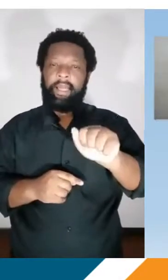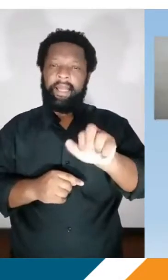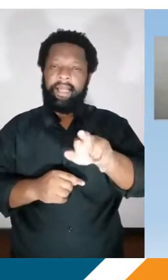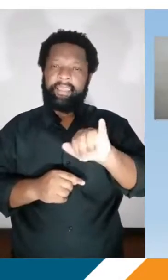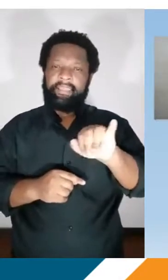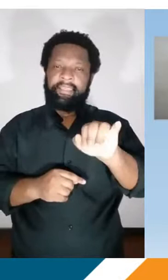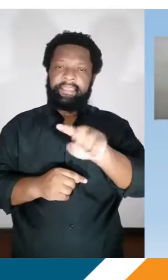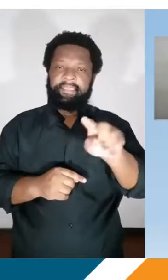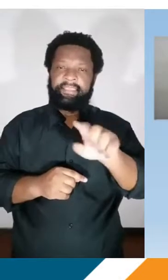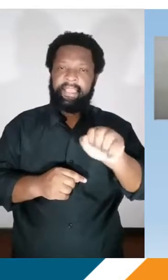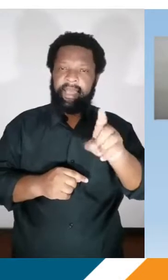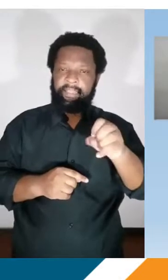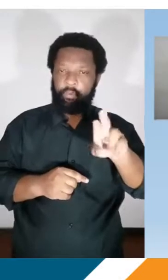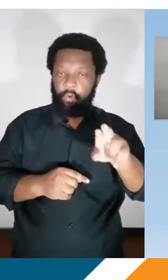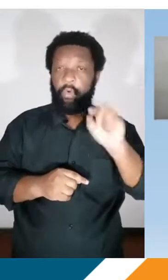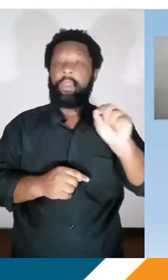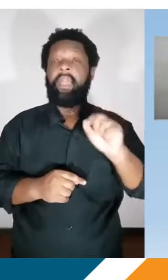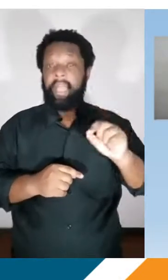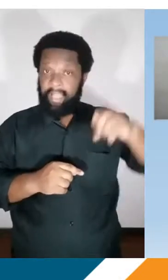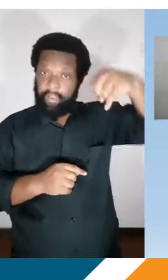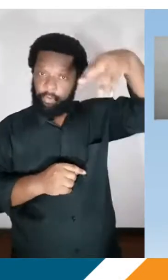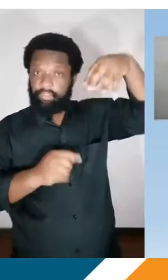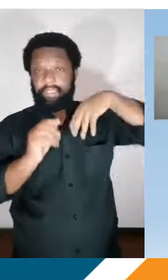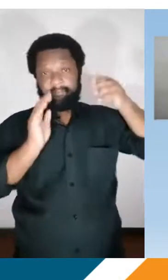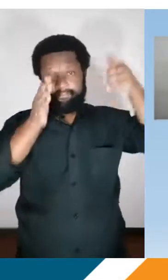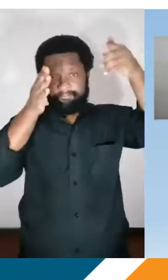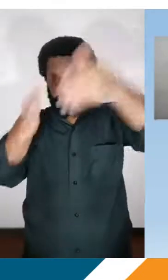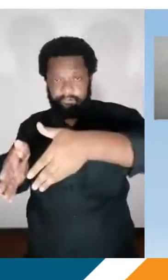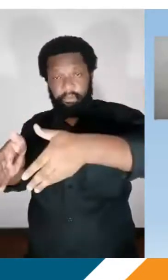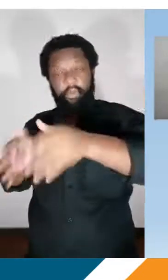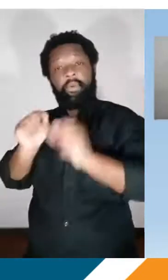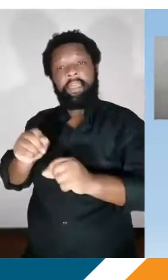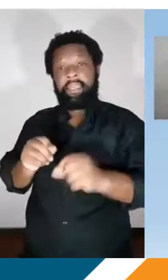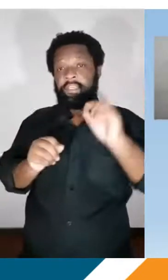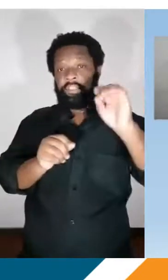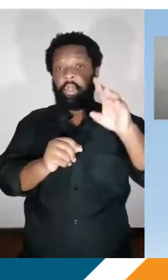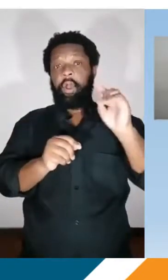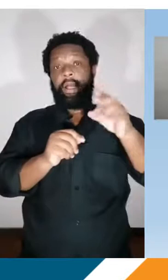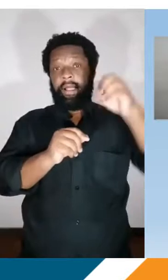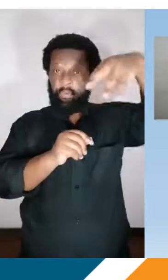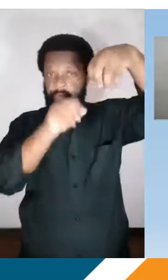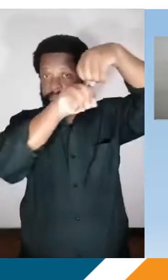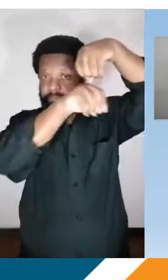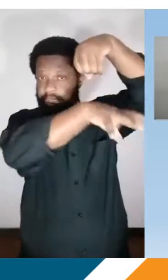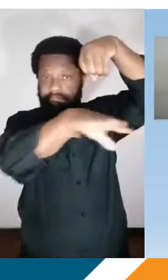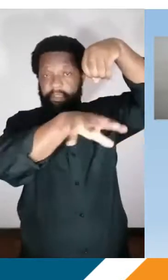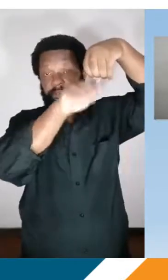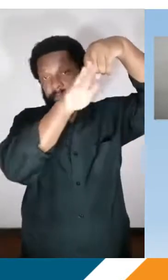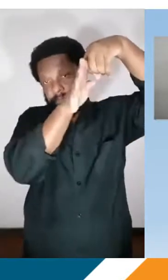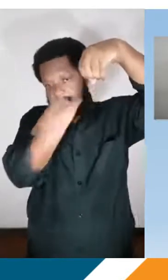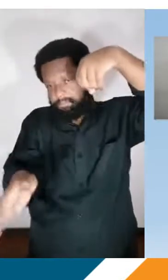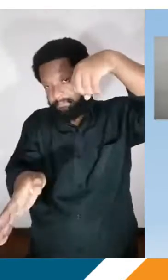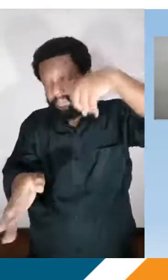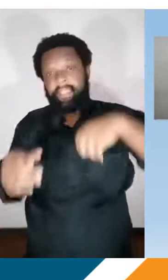vai polarizar essa luz. Então a luz vai se tornar polarizada. Então você vai fazer com que a promoção apenas de um sentido da luz. E